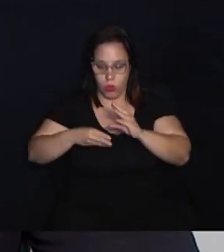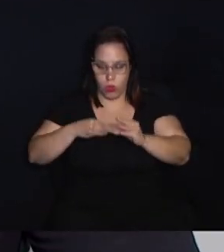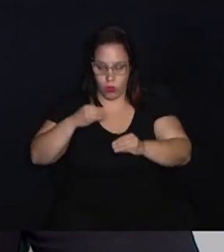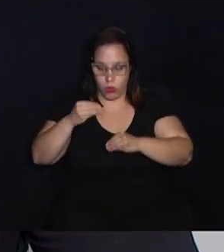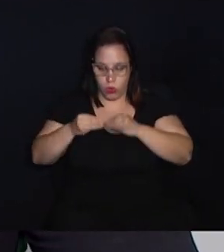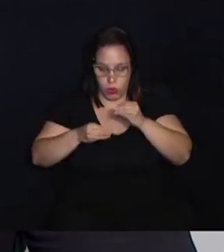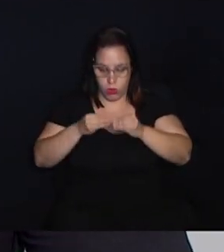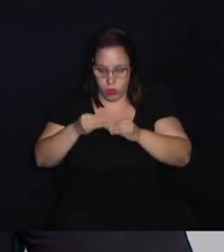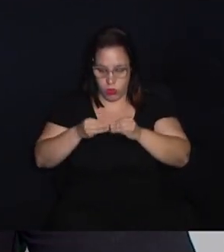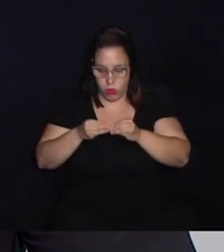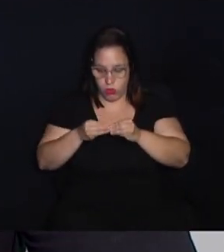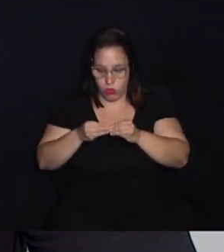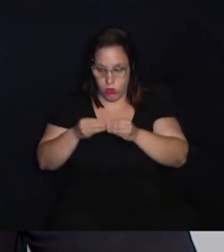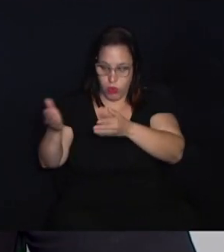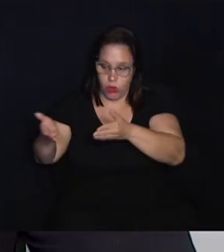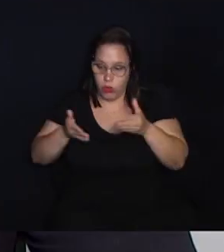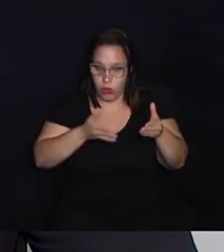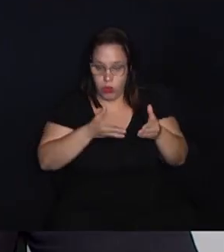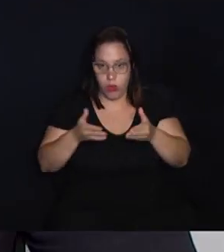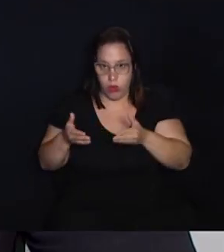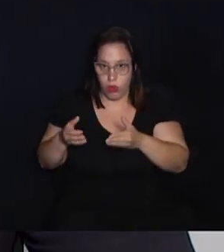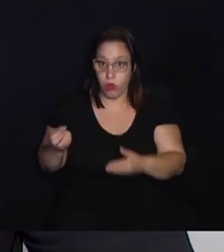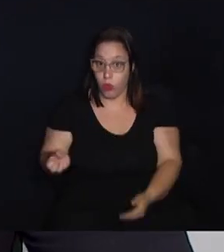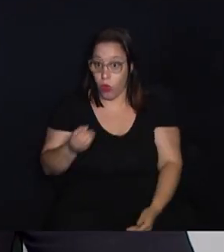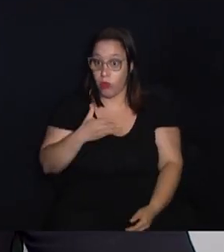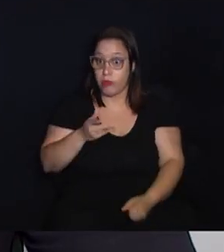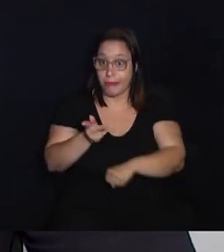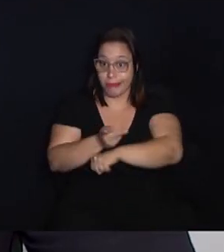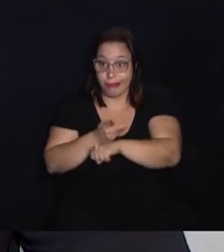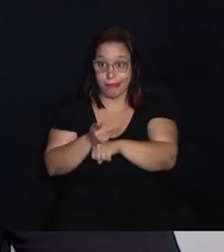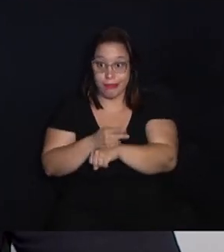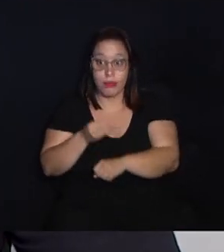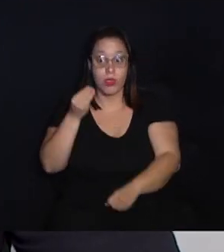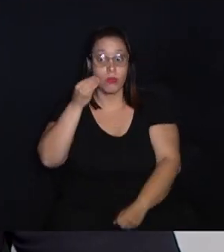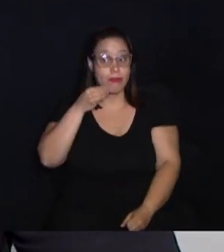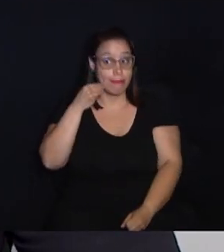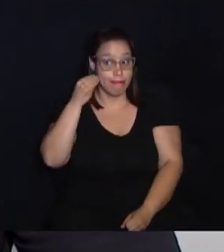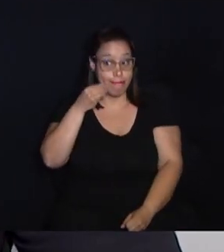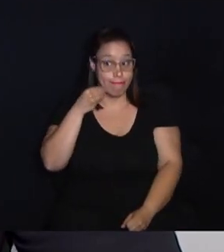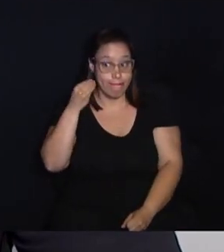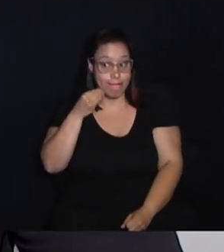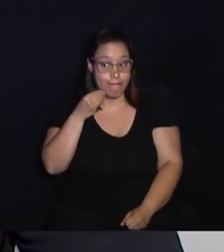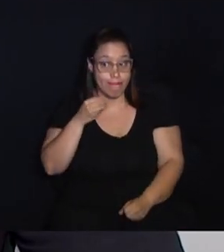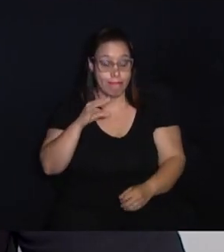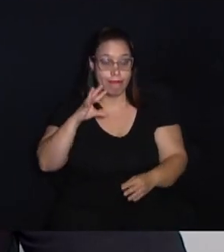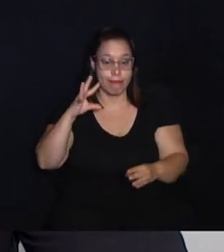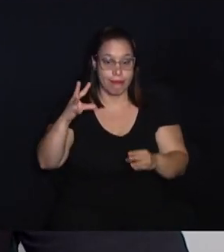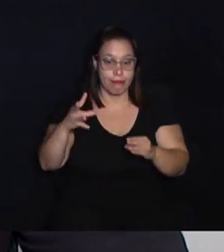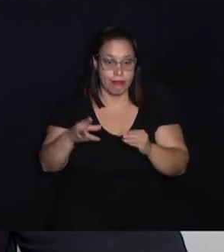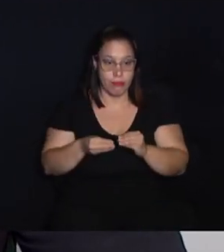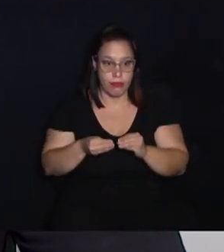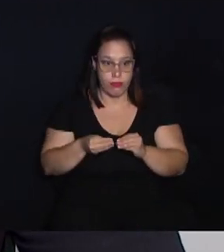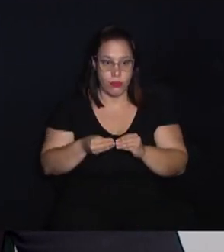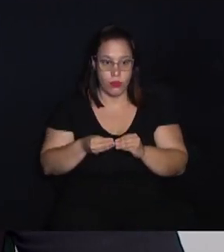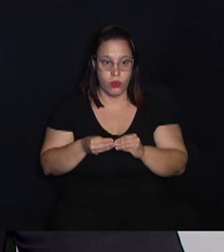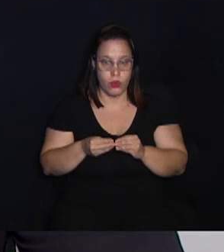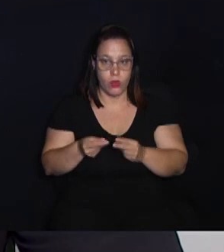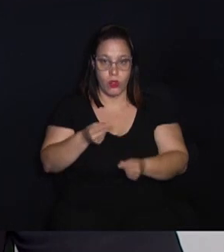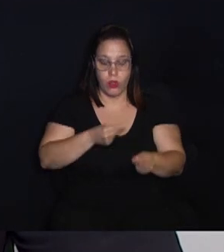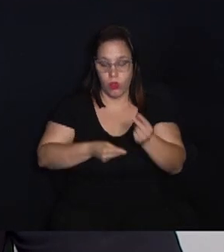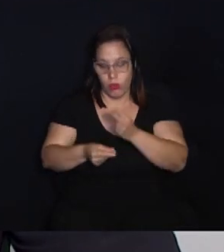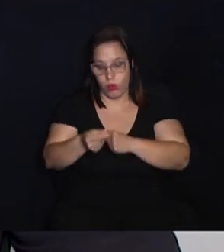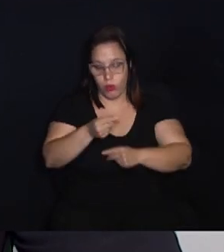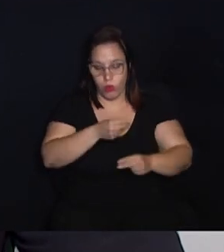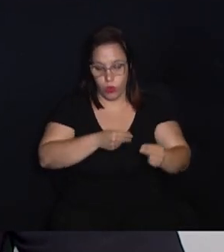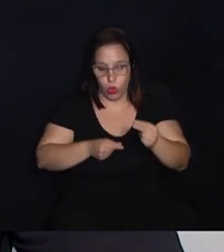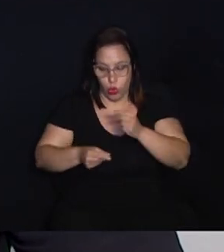uma questão que vem aí da geração nova, é uma geração que busca muito mais experiência, busca muito mais sustentabilidade, economia circular, né?